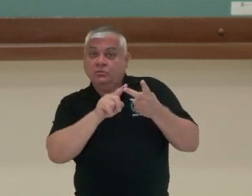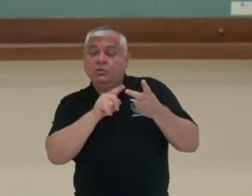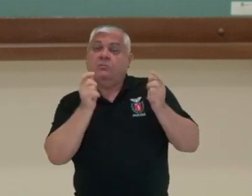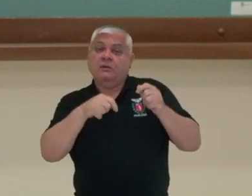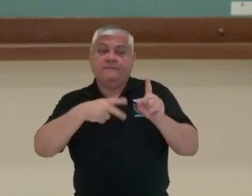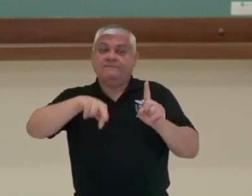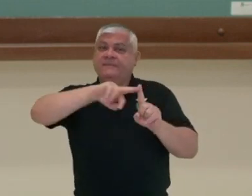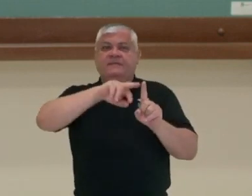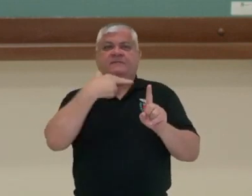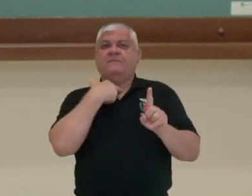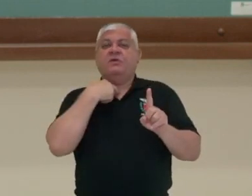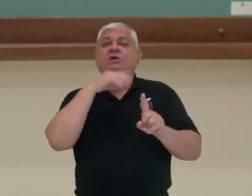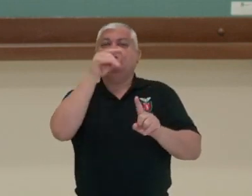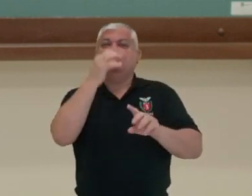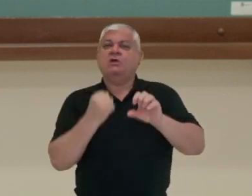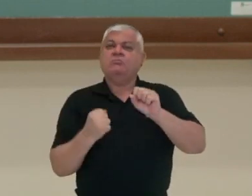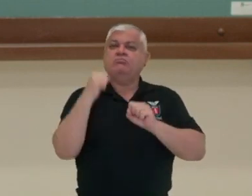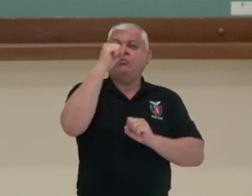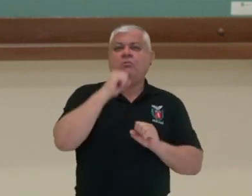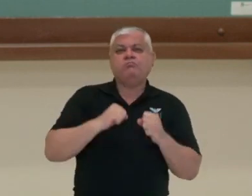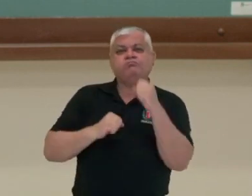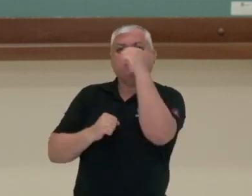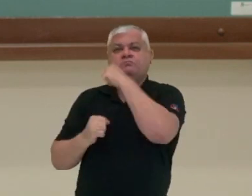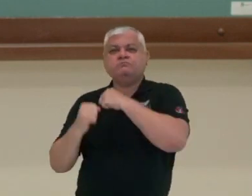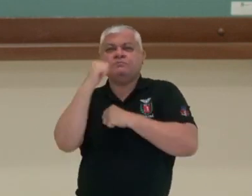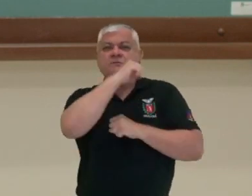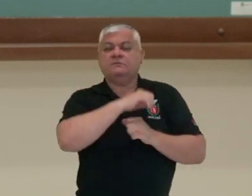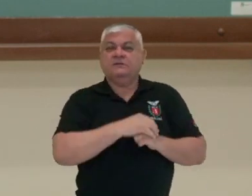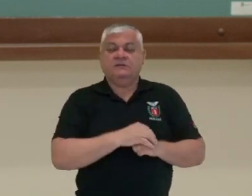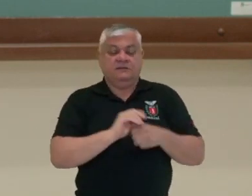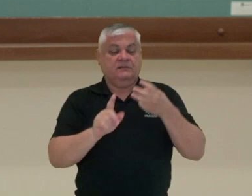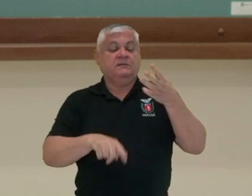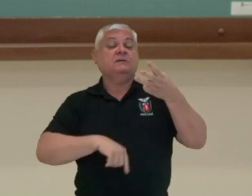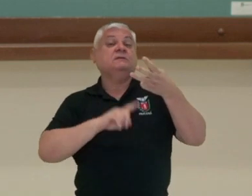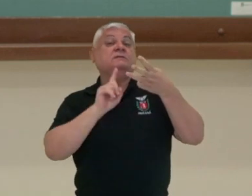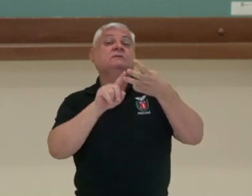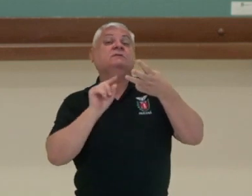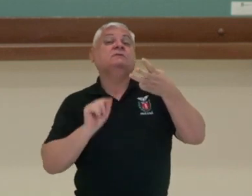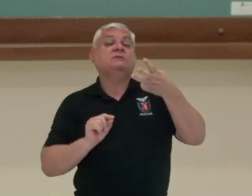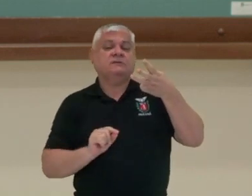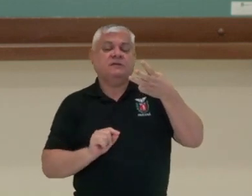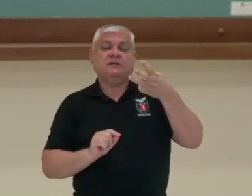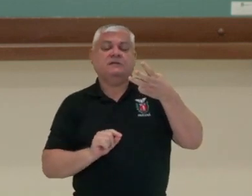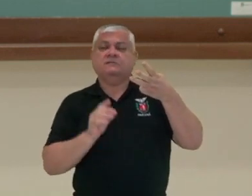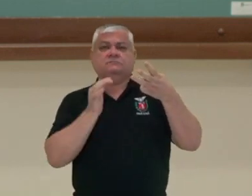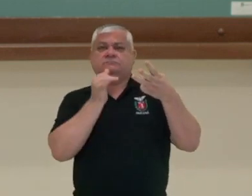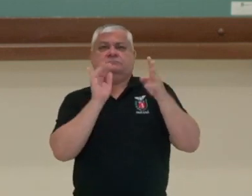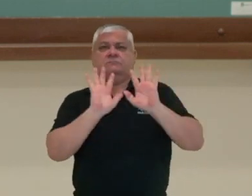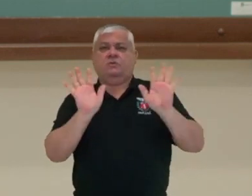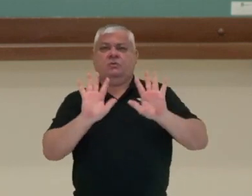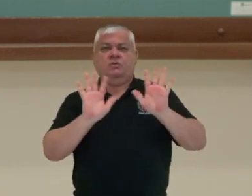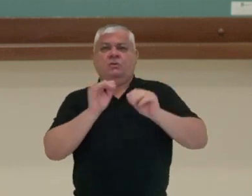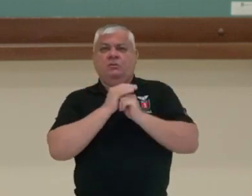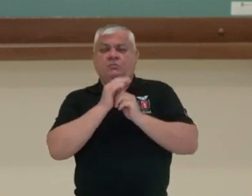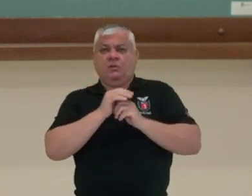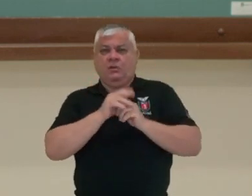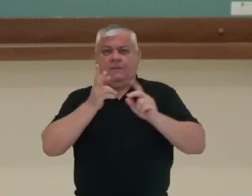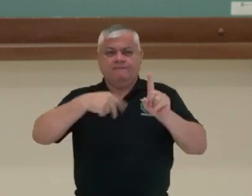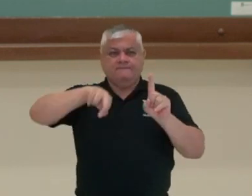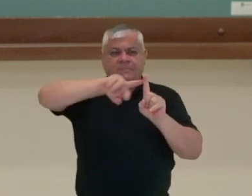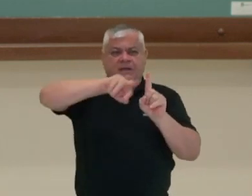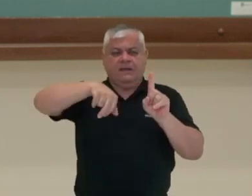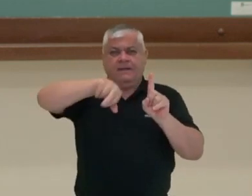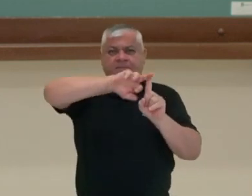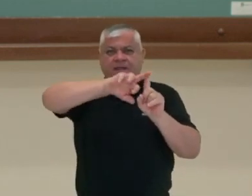utilizar os pés, somente as mãos. Numa terceira modalidade, eu não vou poder golpear nem com os pés, nem